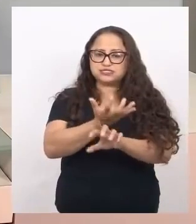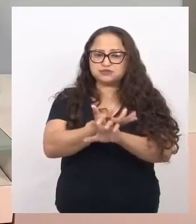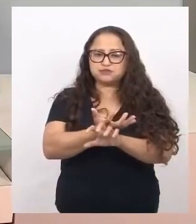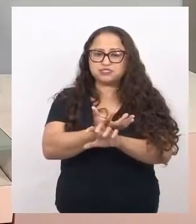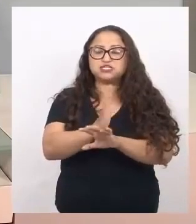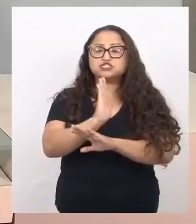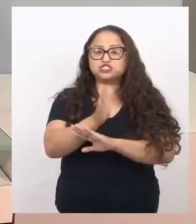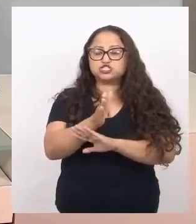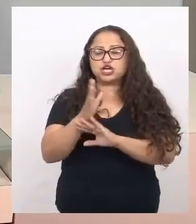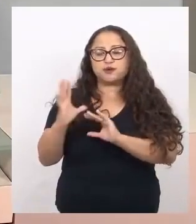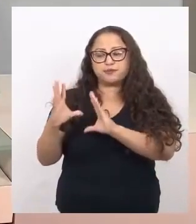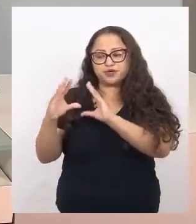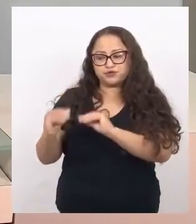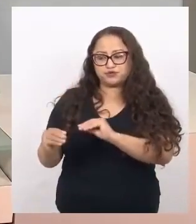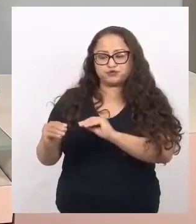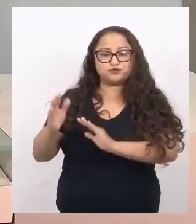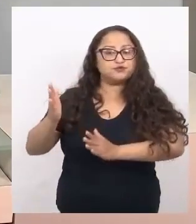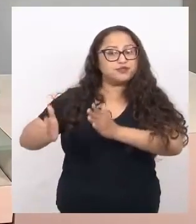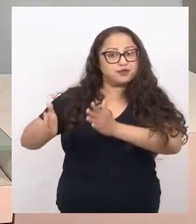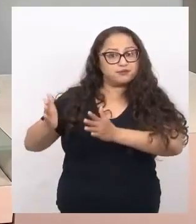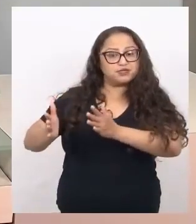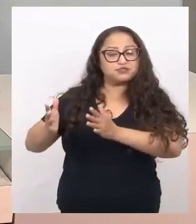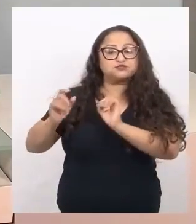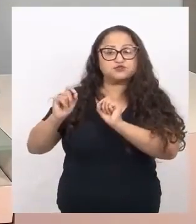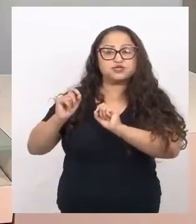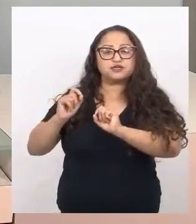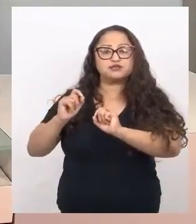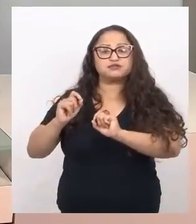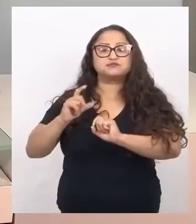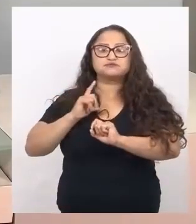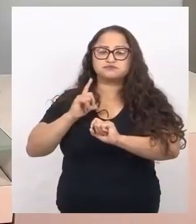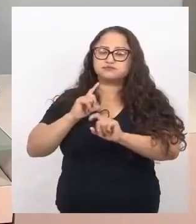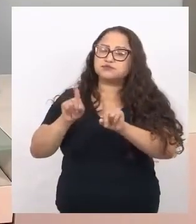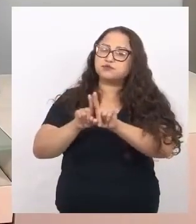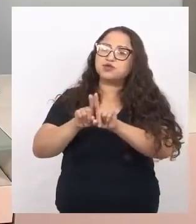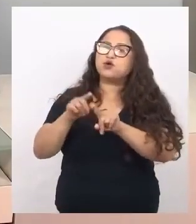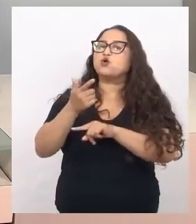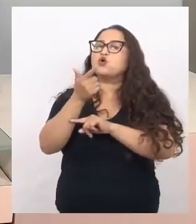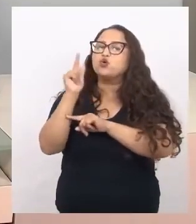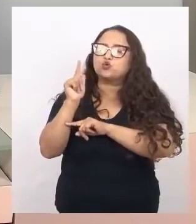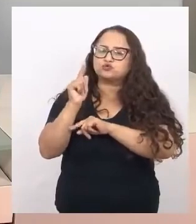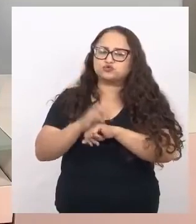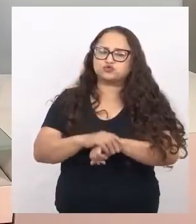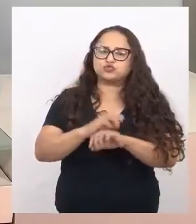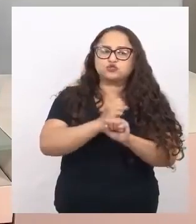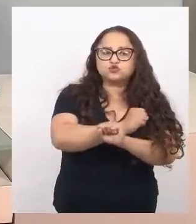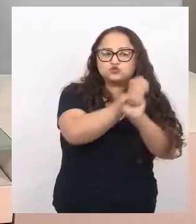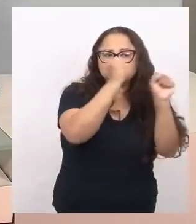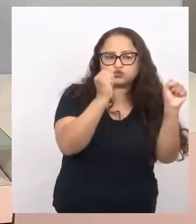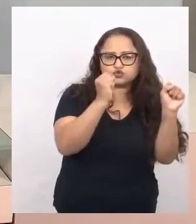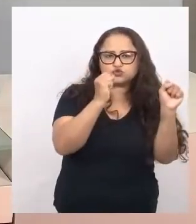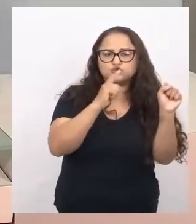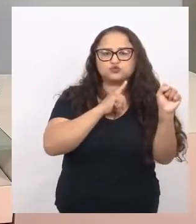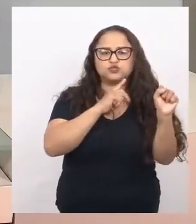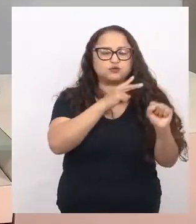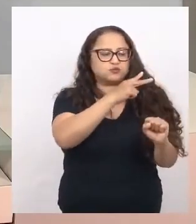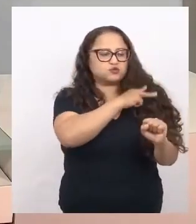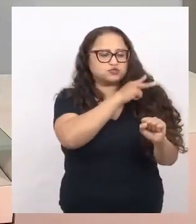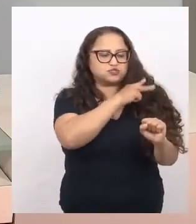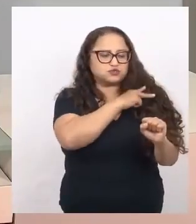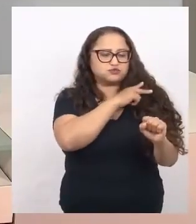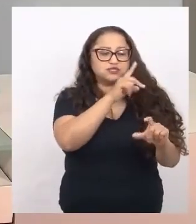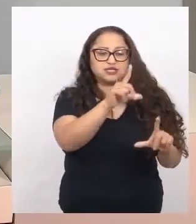noturno, dependendo da série, são outras componentes, tá bom? Então, no diurno, a gente tem, para a segunda série, as